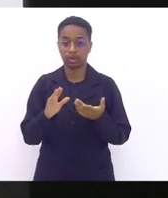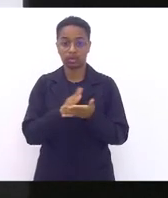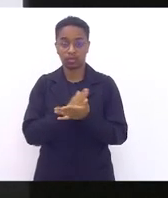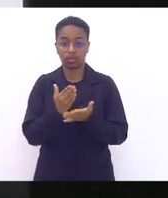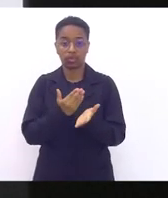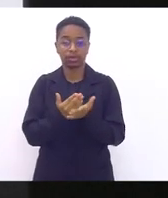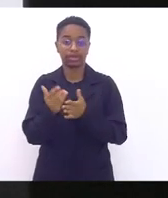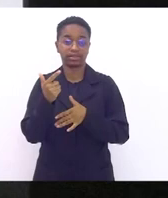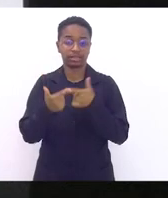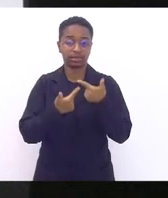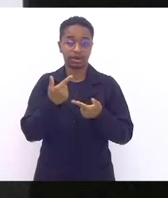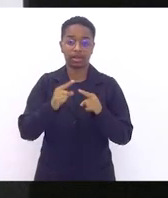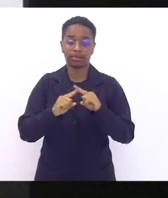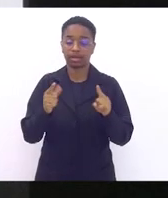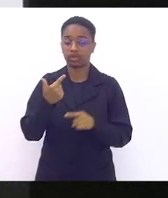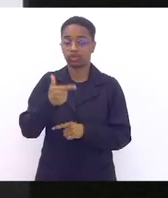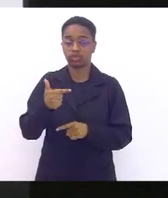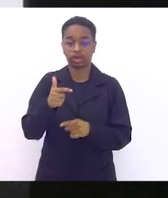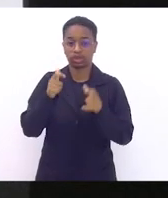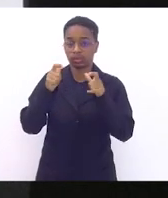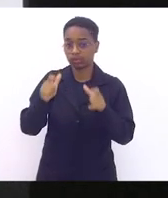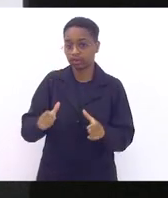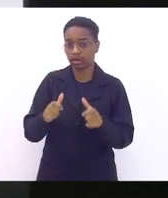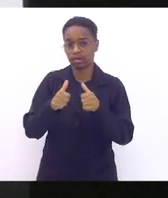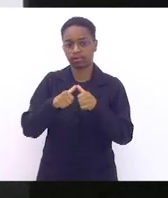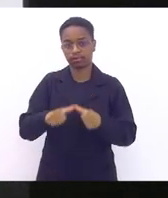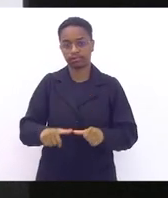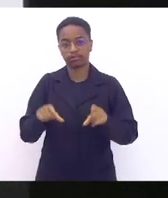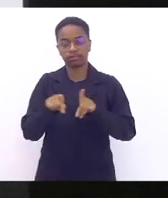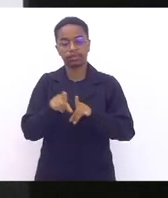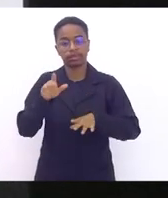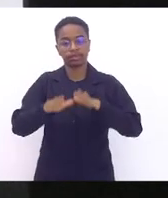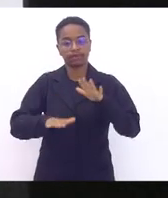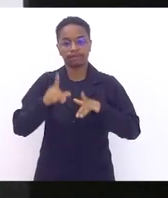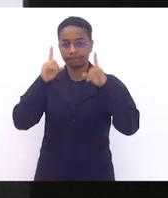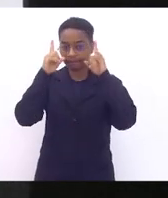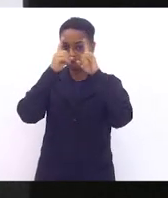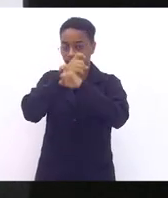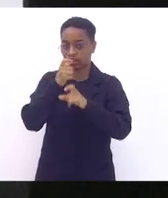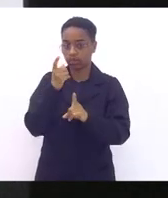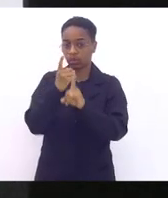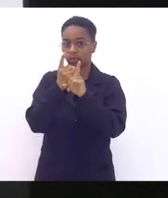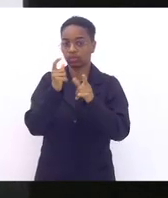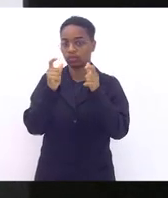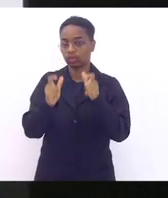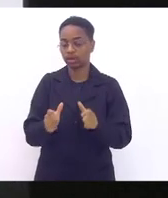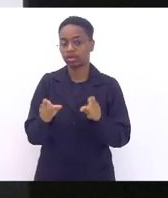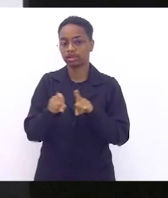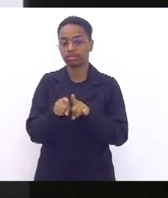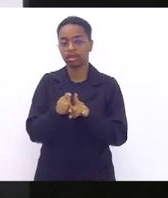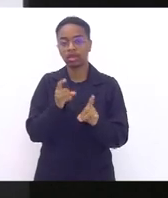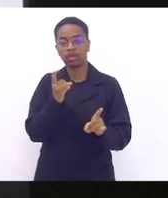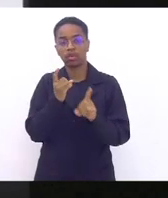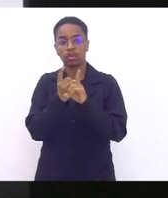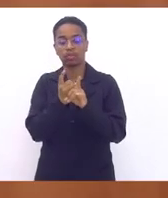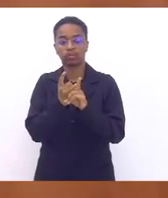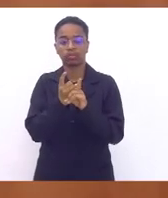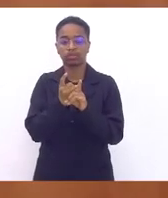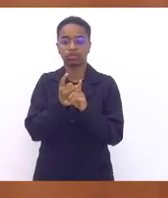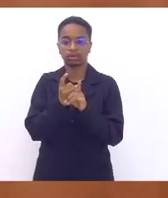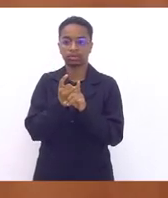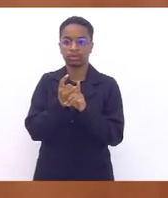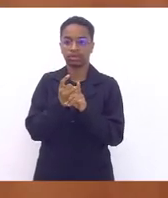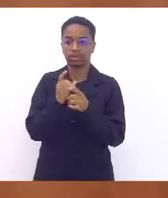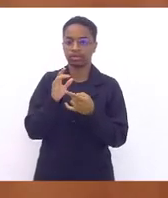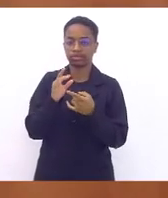ter locais para que eles pudessem ficar. Foi difícil, às vezes, encontrar um espaço, encontrar uma capilaridade para